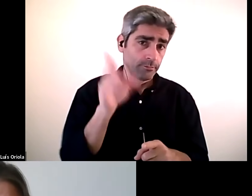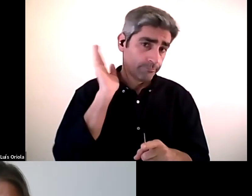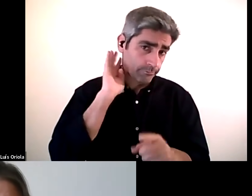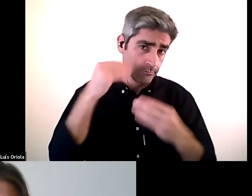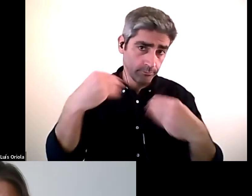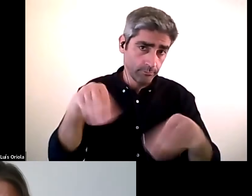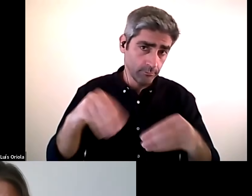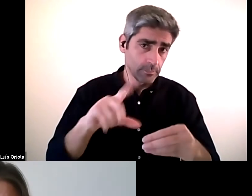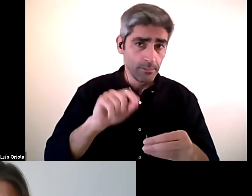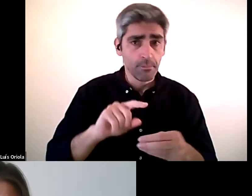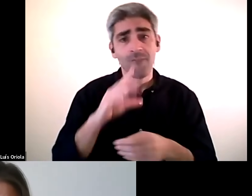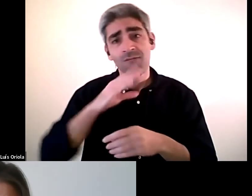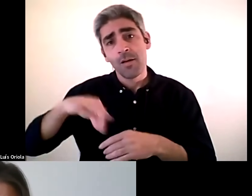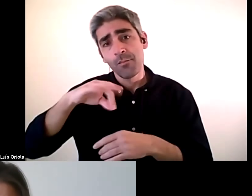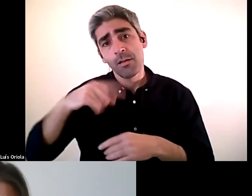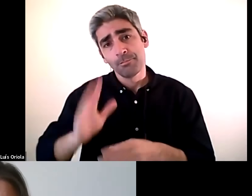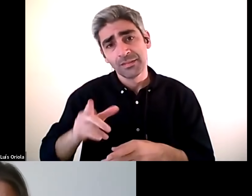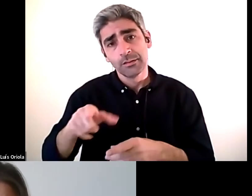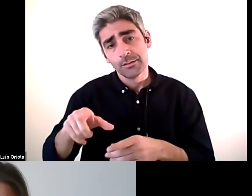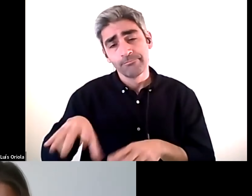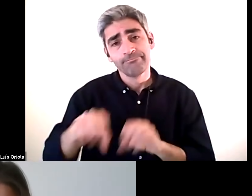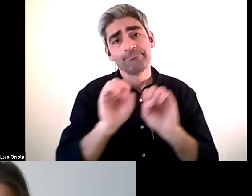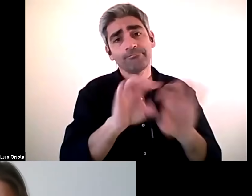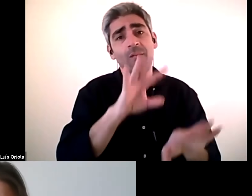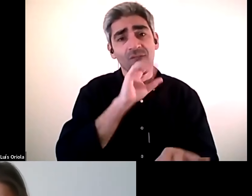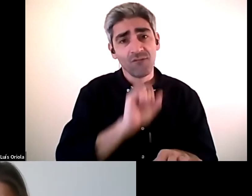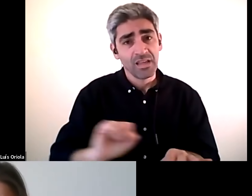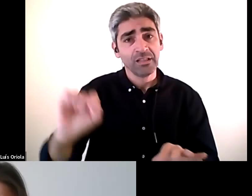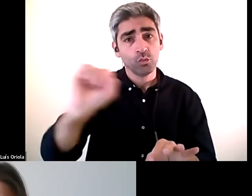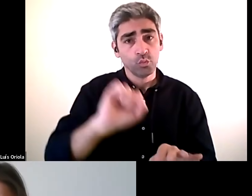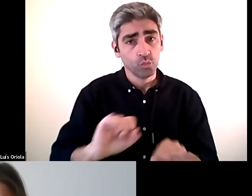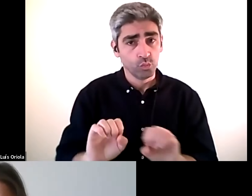aulas, mas também as famílias que vão precisar de deixar os seus filhos